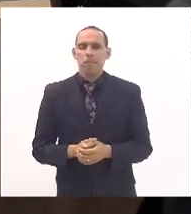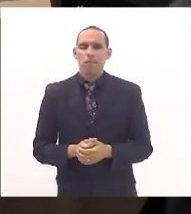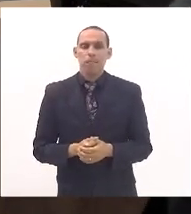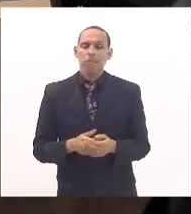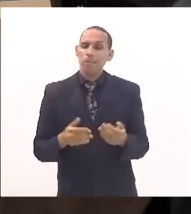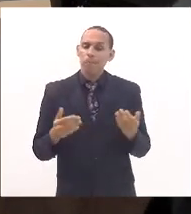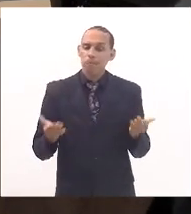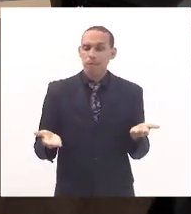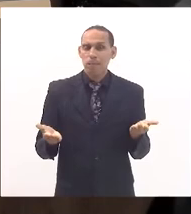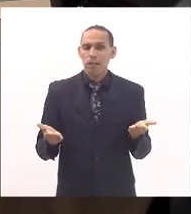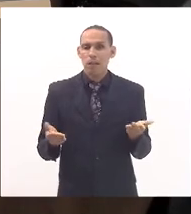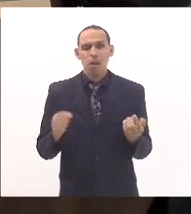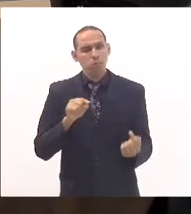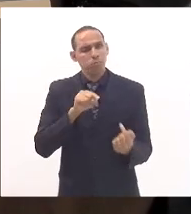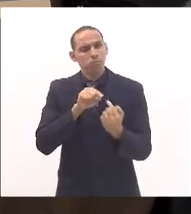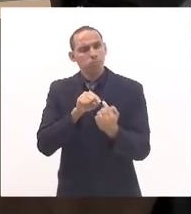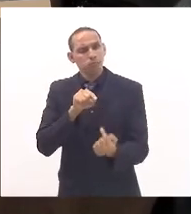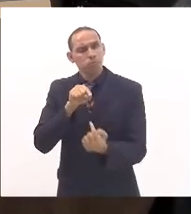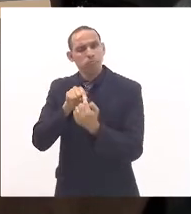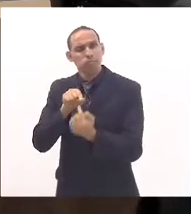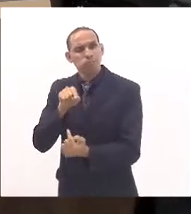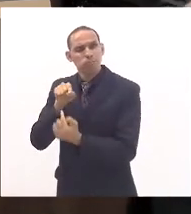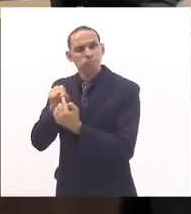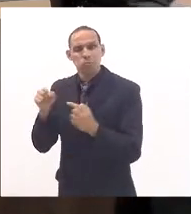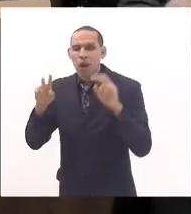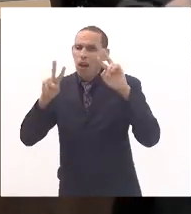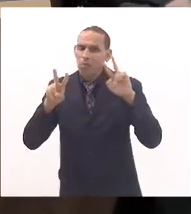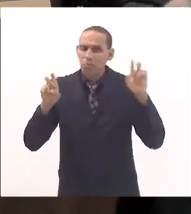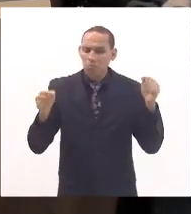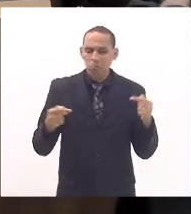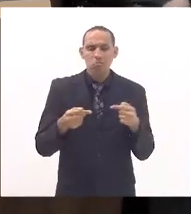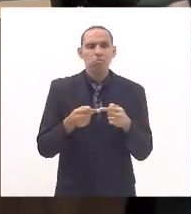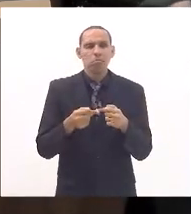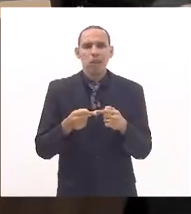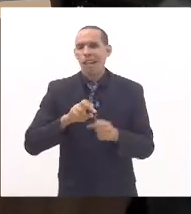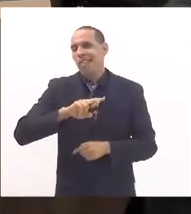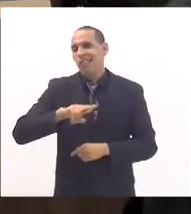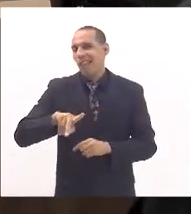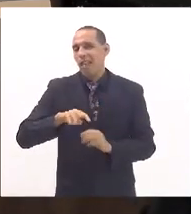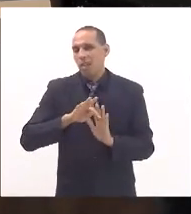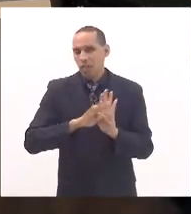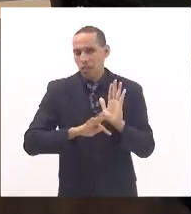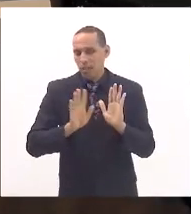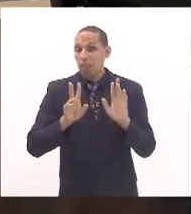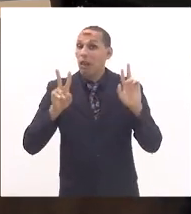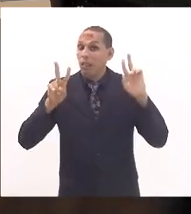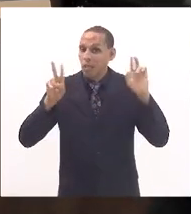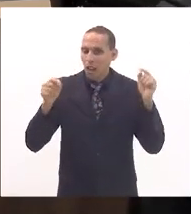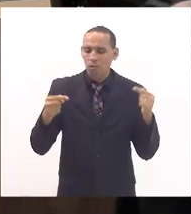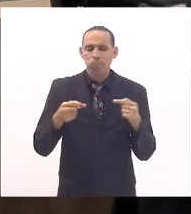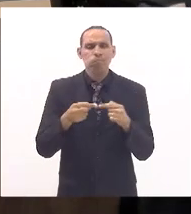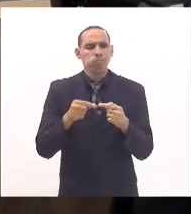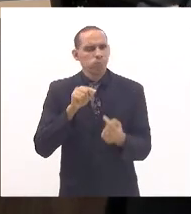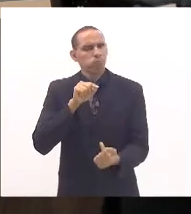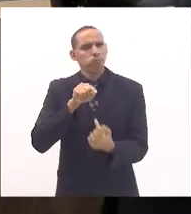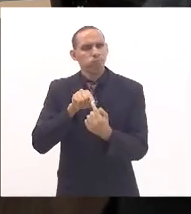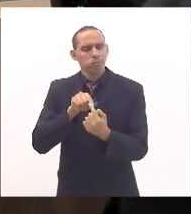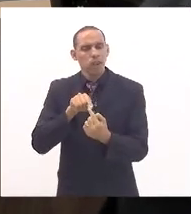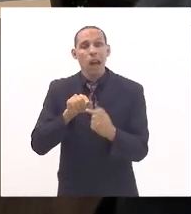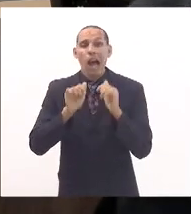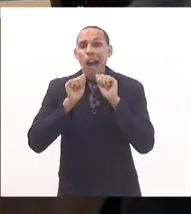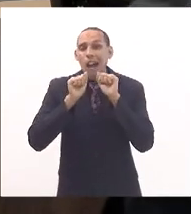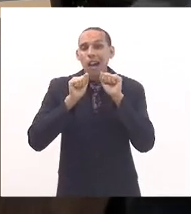Então, se manifestou favorável ao tema, não à redação, ao tema, a